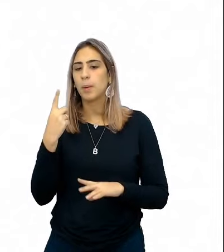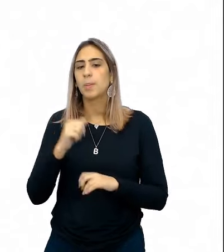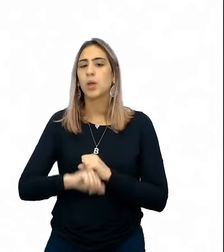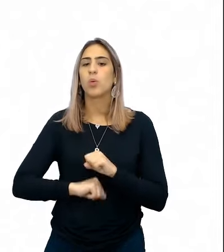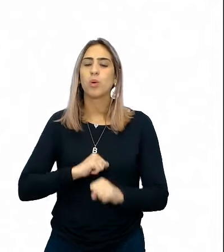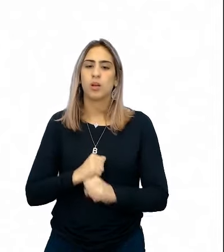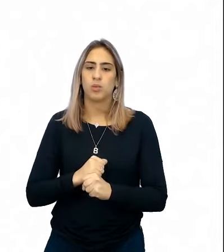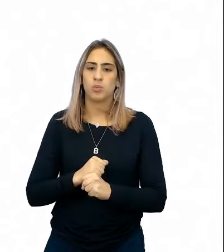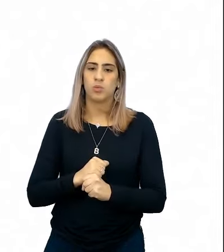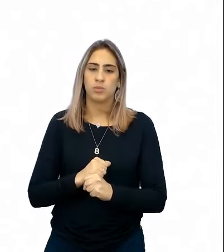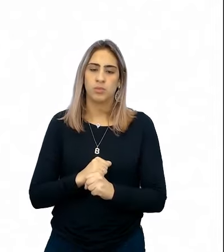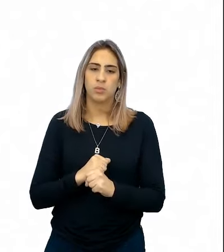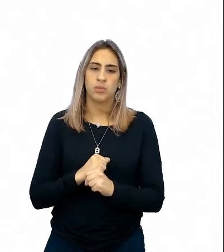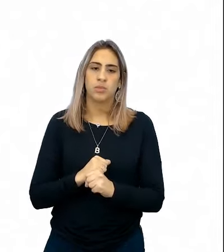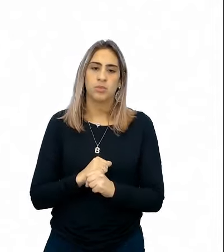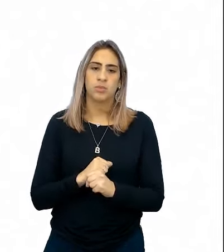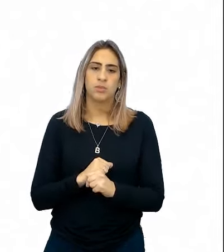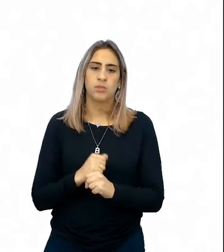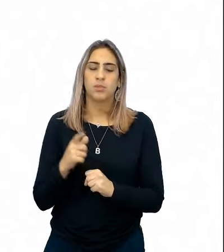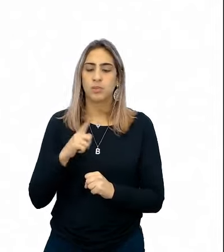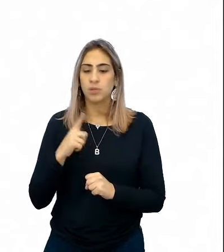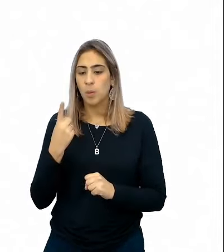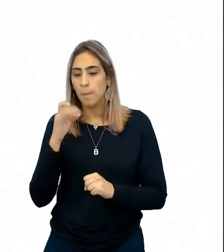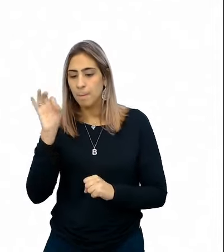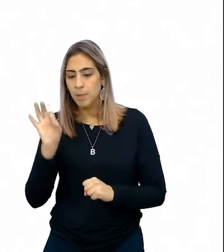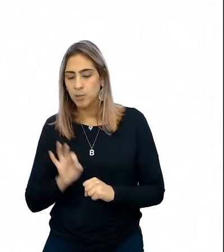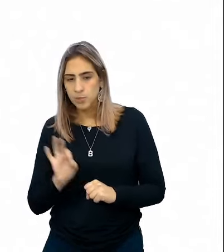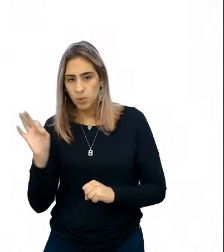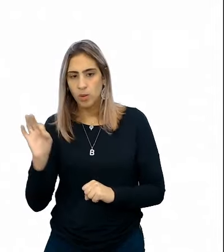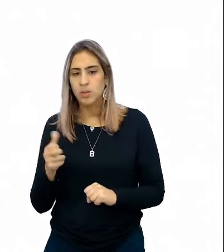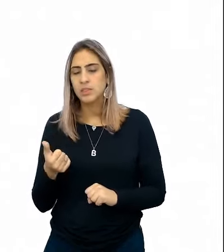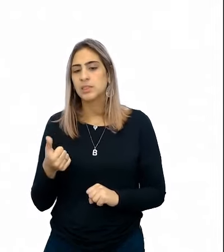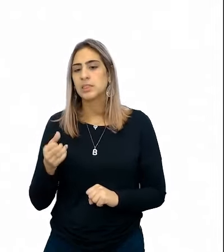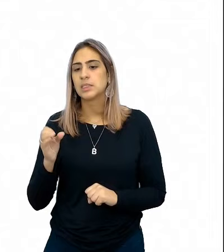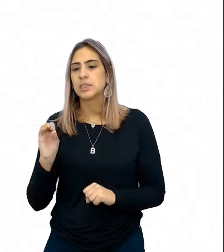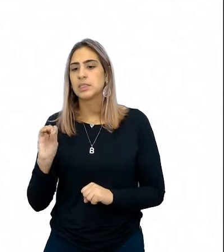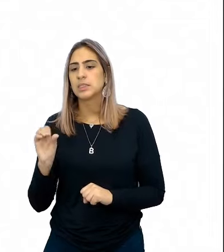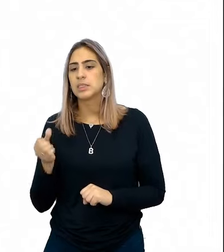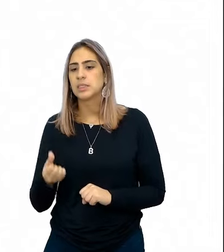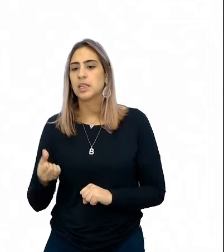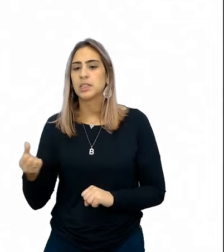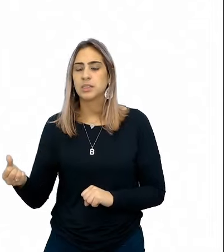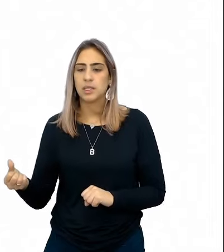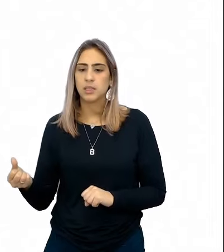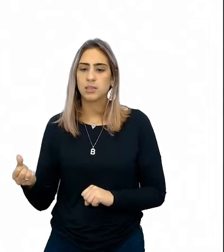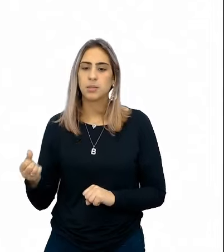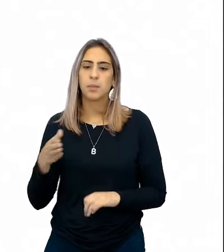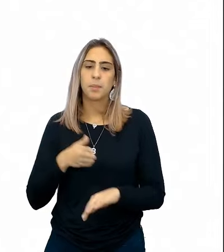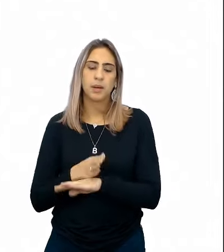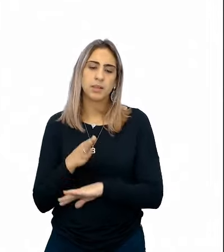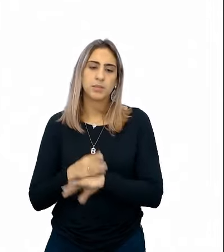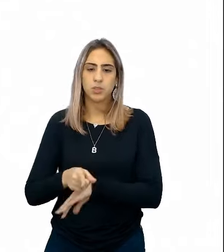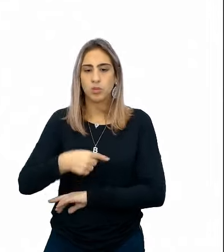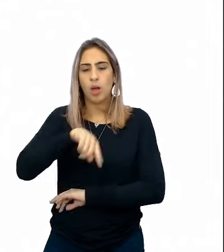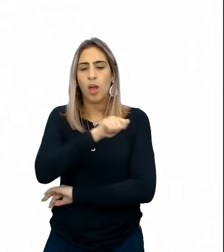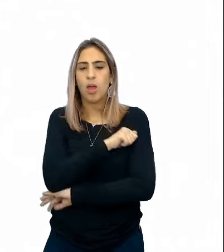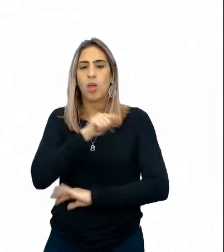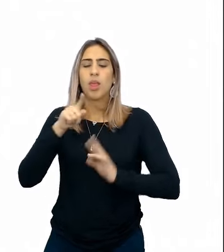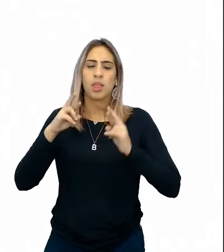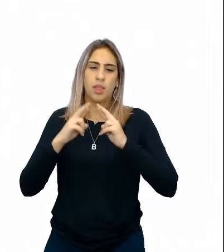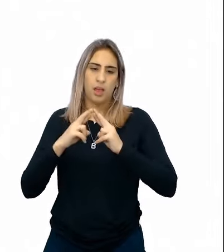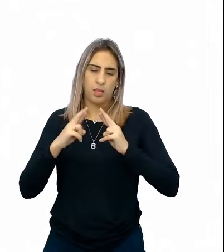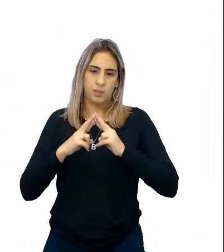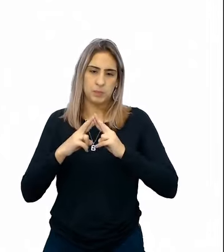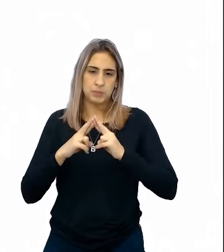ano, tivemos um percentual de 66% de participação dos estudantes da